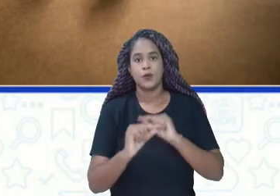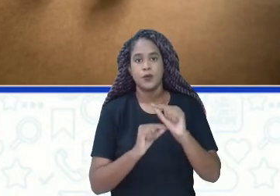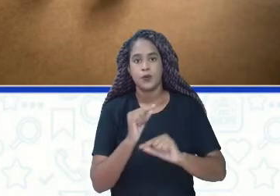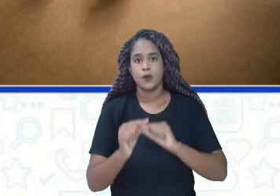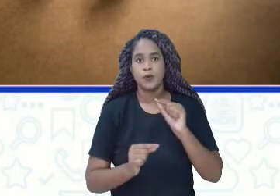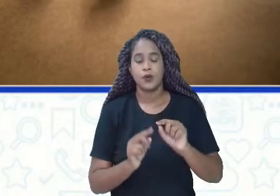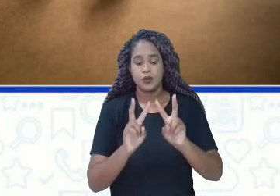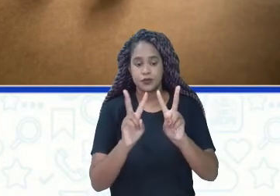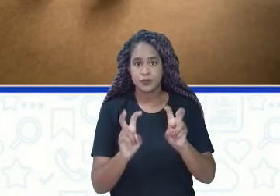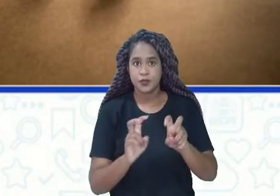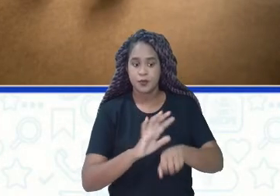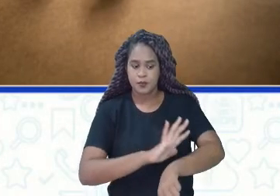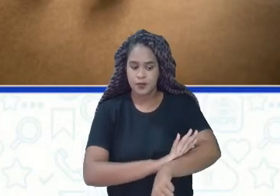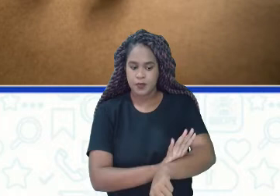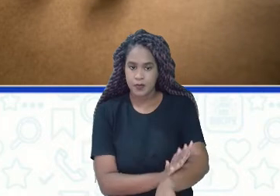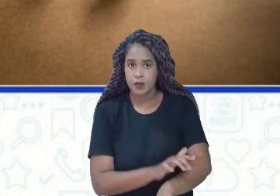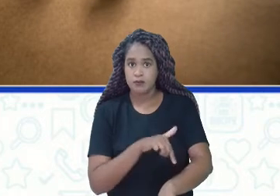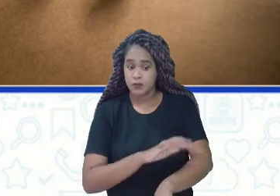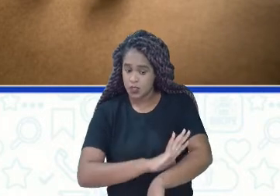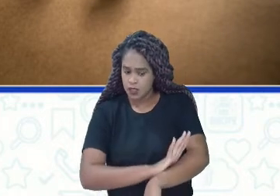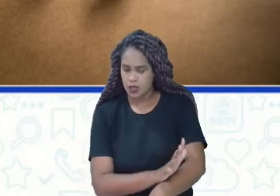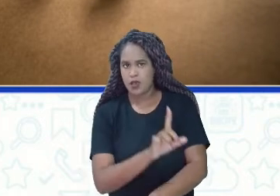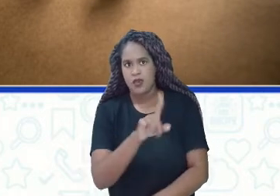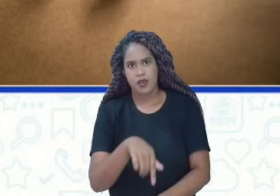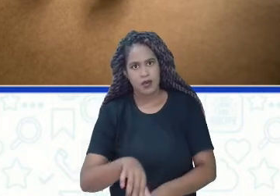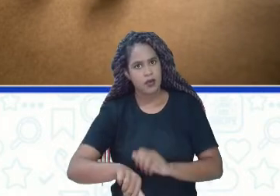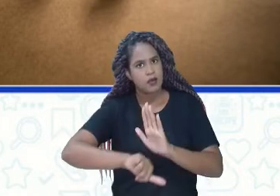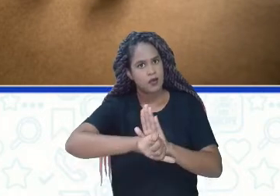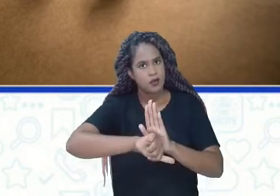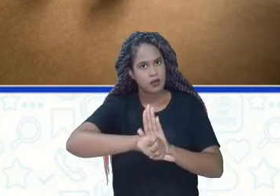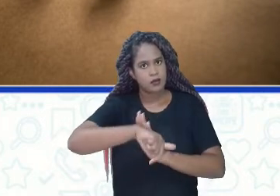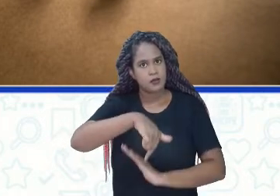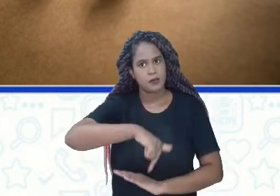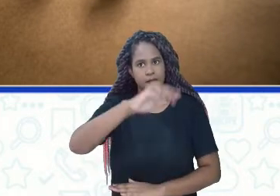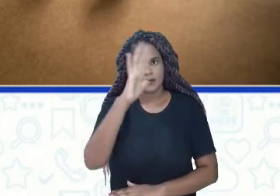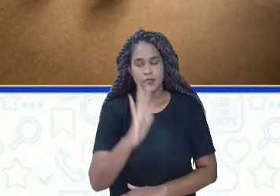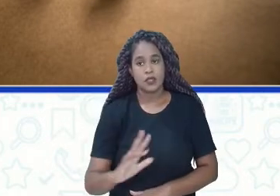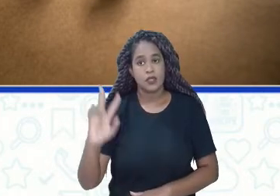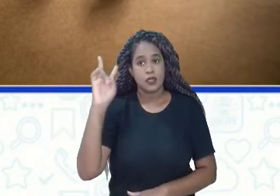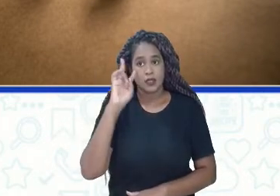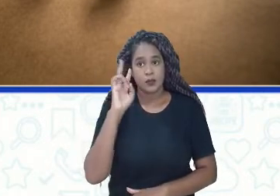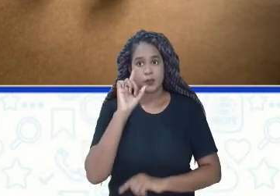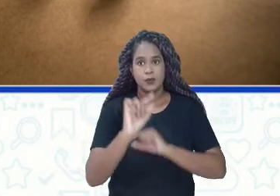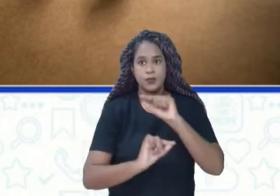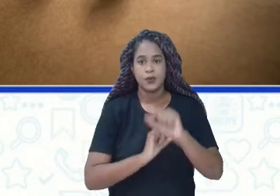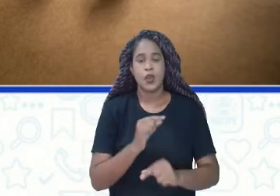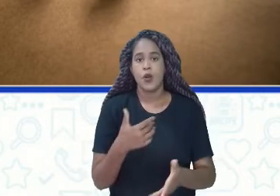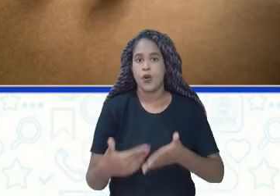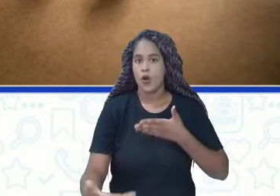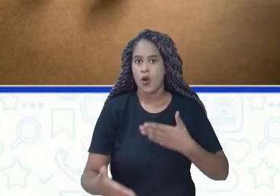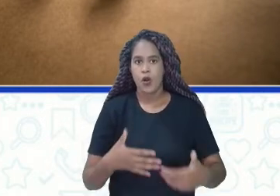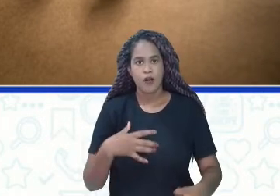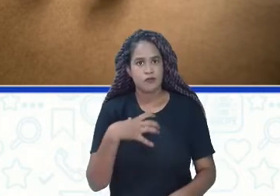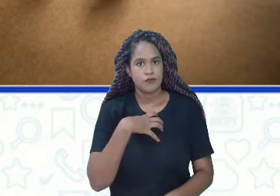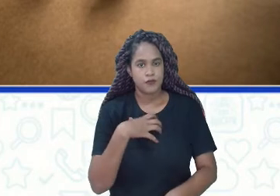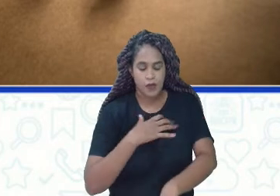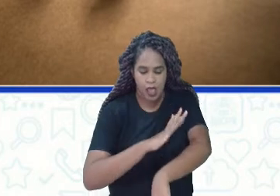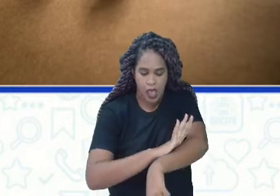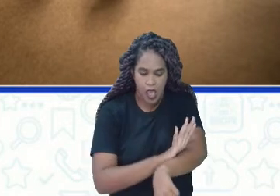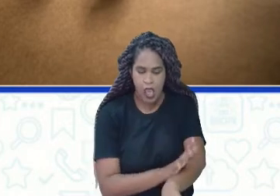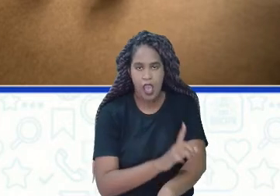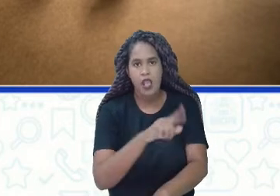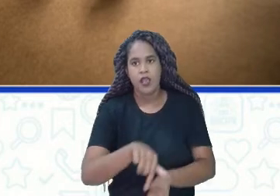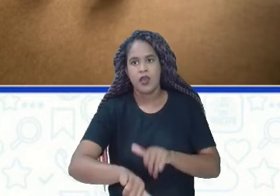uma lei, racismo é crime no Brasil. Então vamos lá. Vale lembrar que quaisquer formas de racismo é